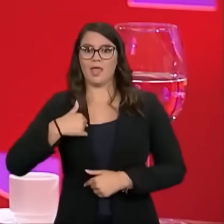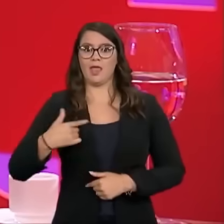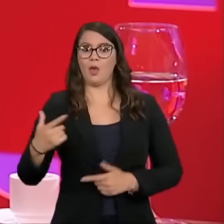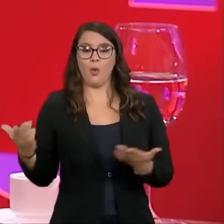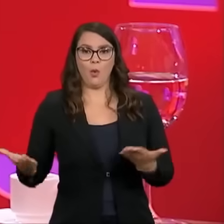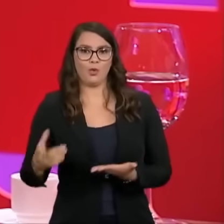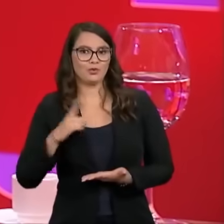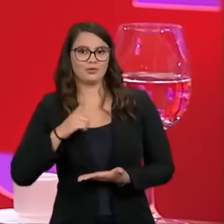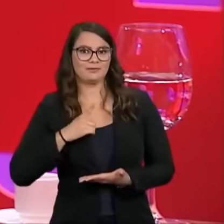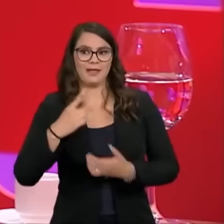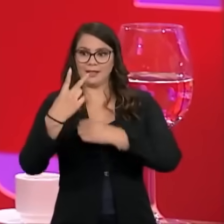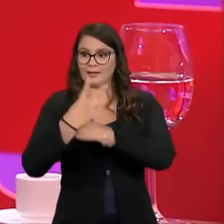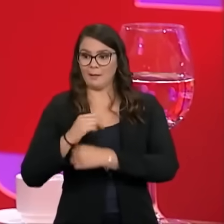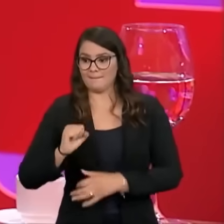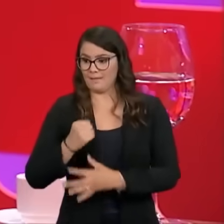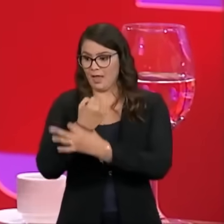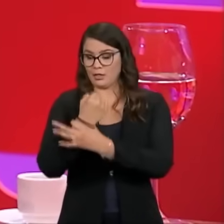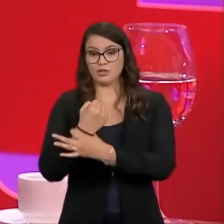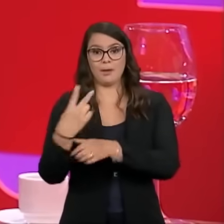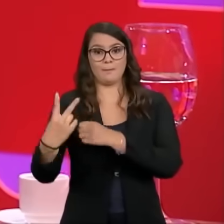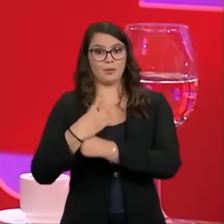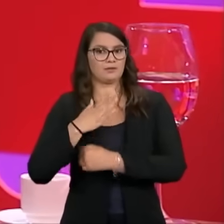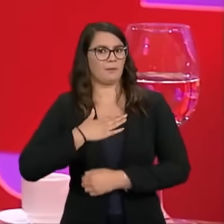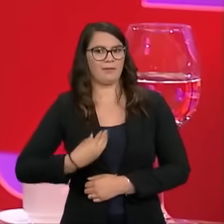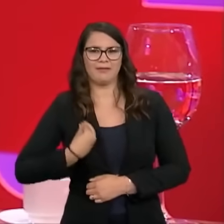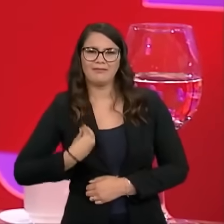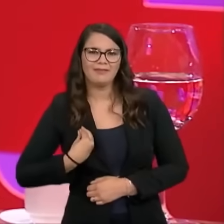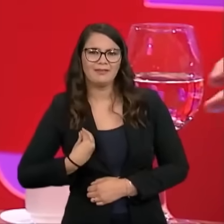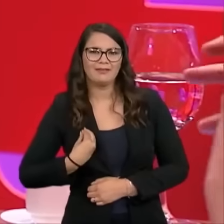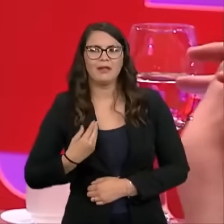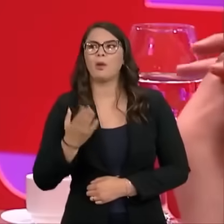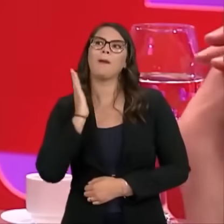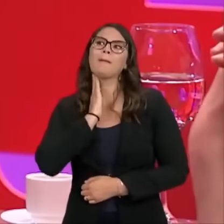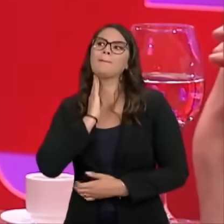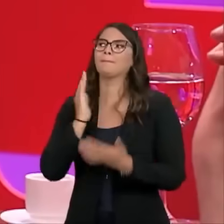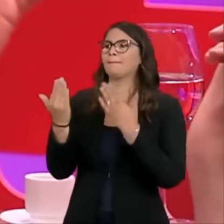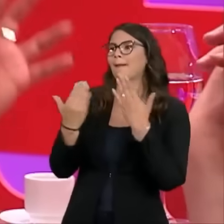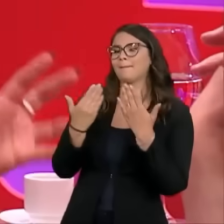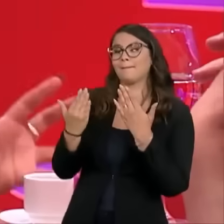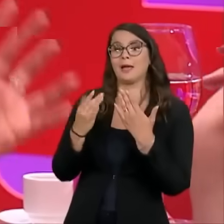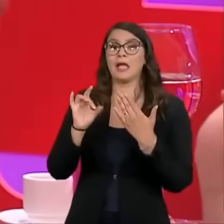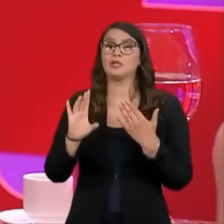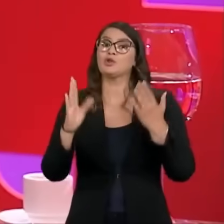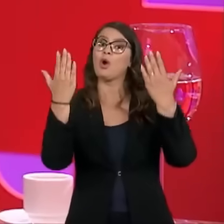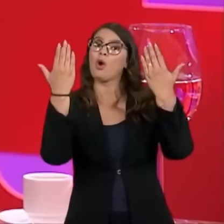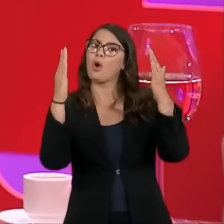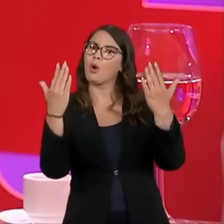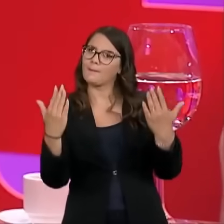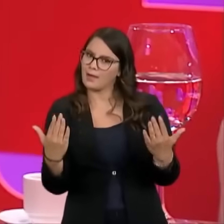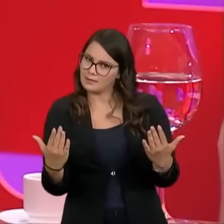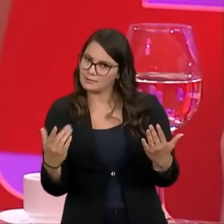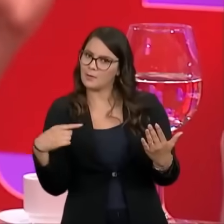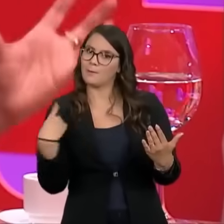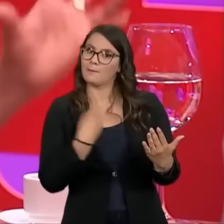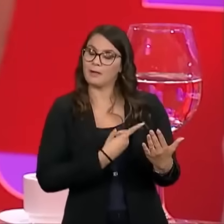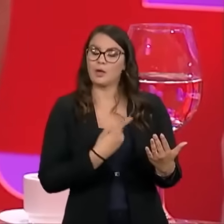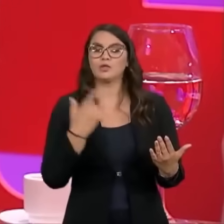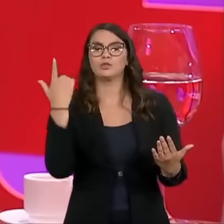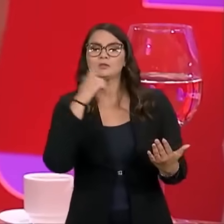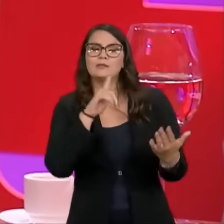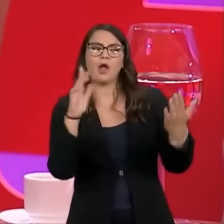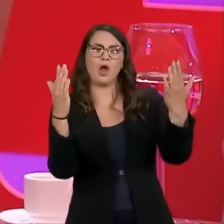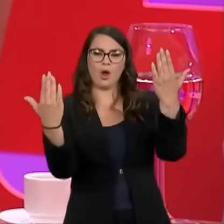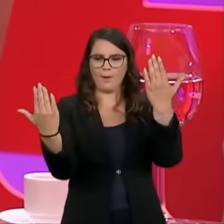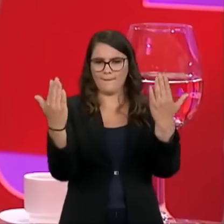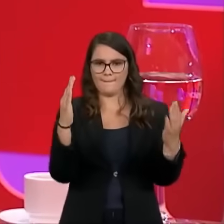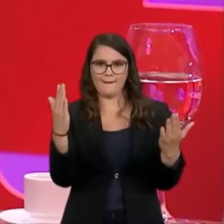de proteção da minha vida para não parecer que é uma banalização da discussão é só uma analogia para que a gente gente consiga comparar